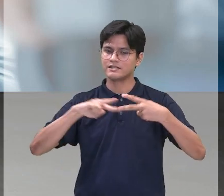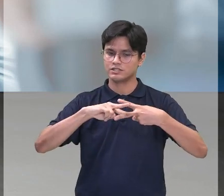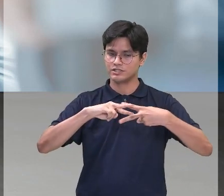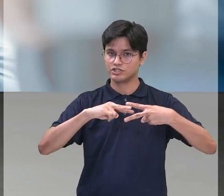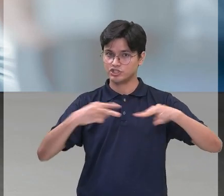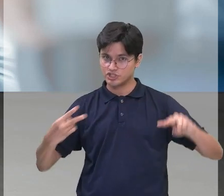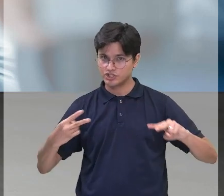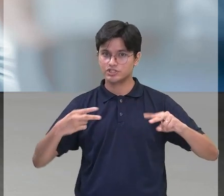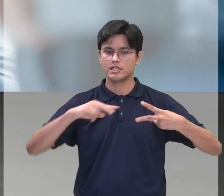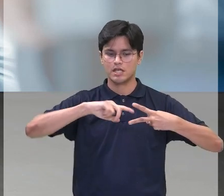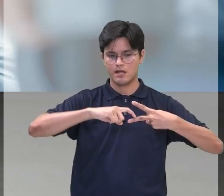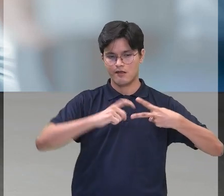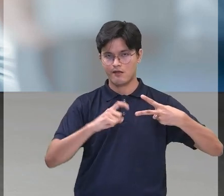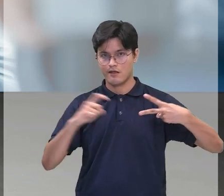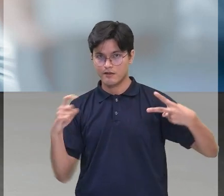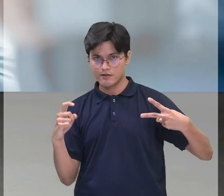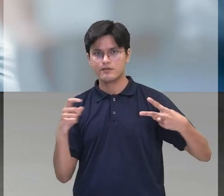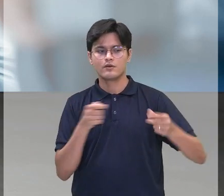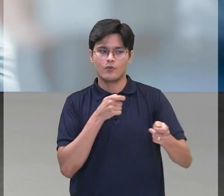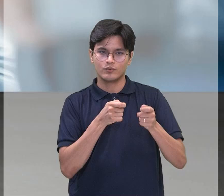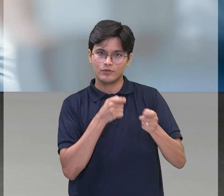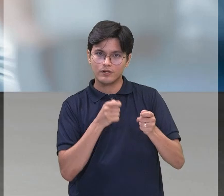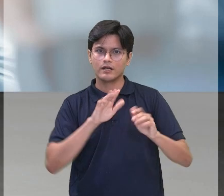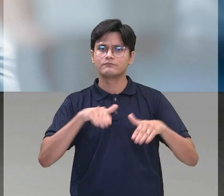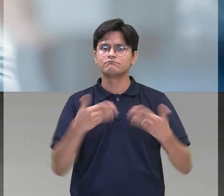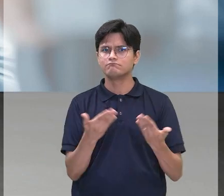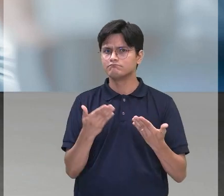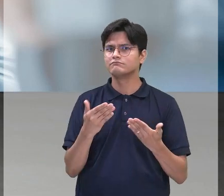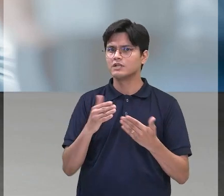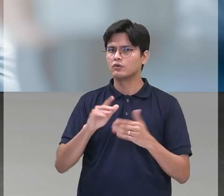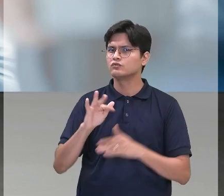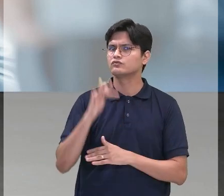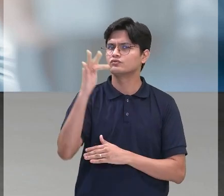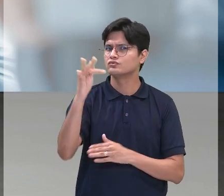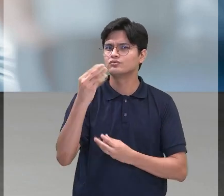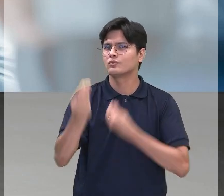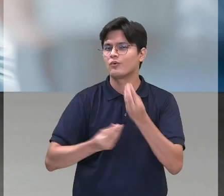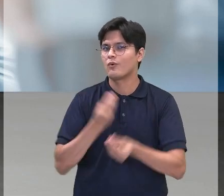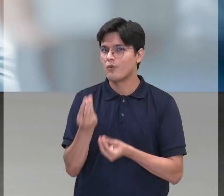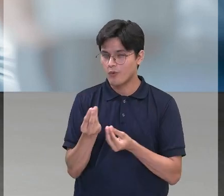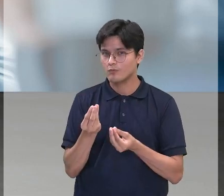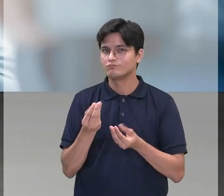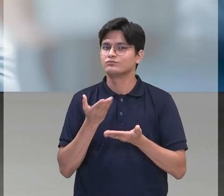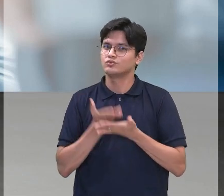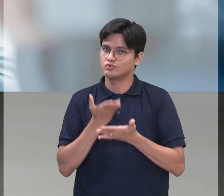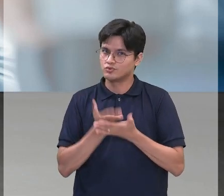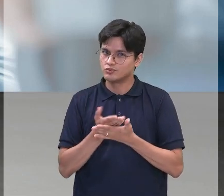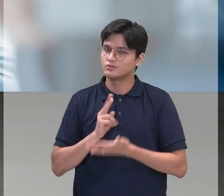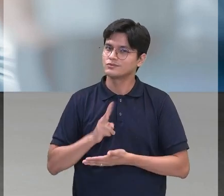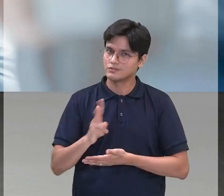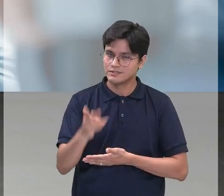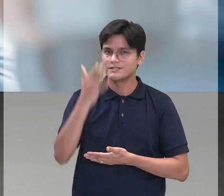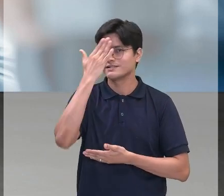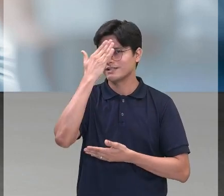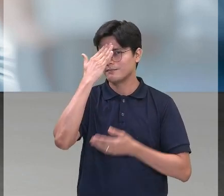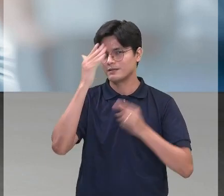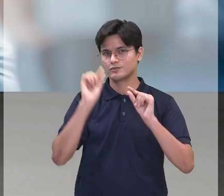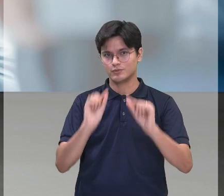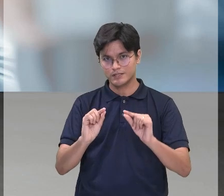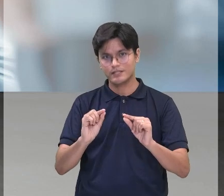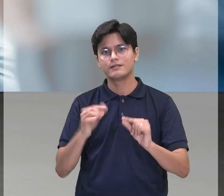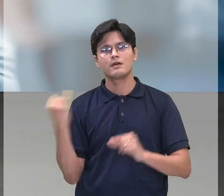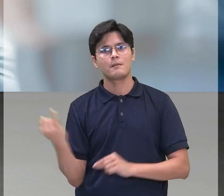10 anos, né, como será? O que será que a gente vai ter aí de novidade? Porque os estudos continuam e a gente sabe da importância